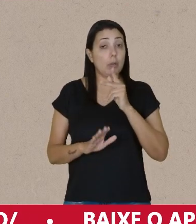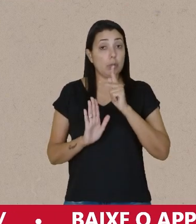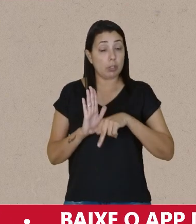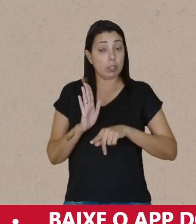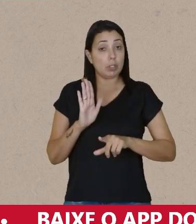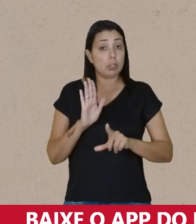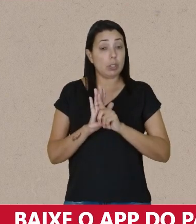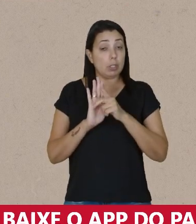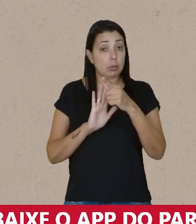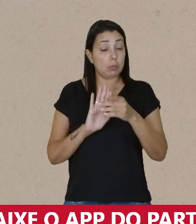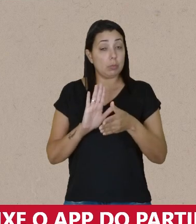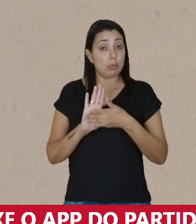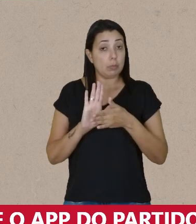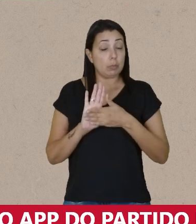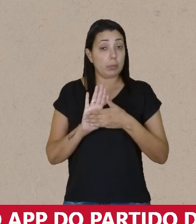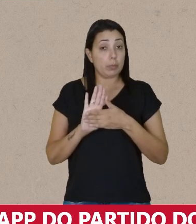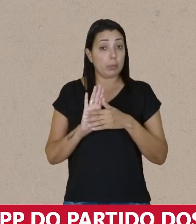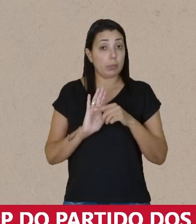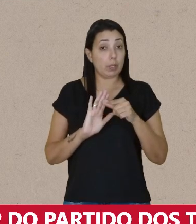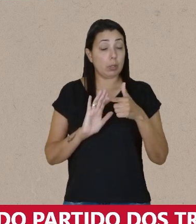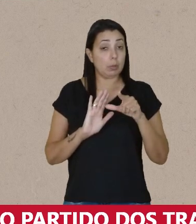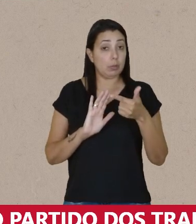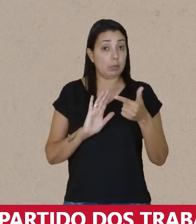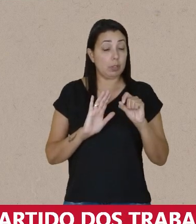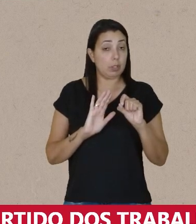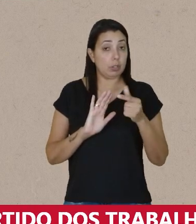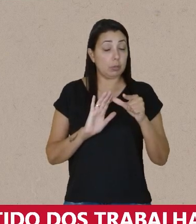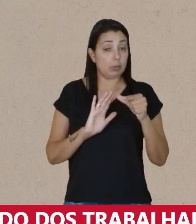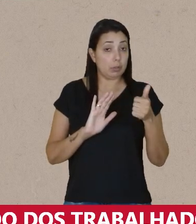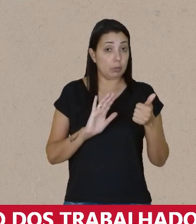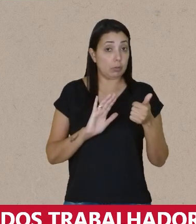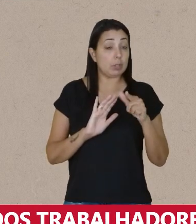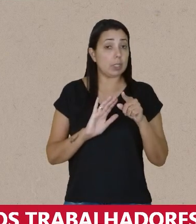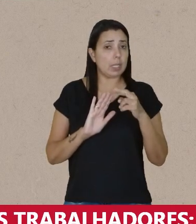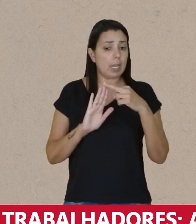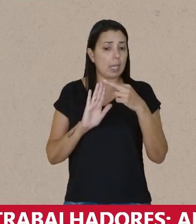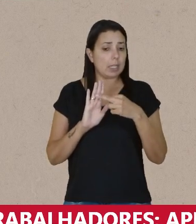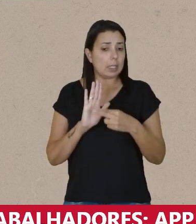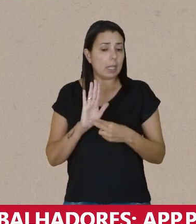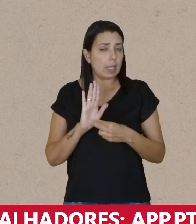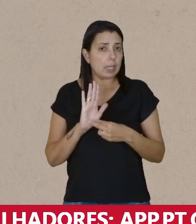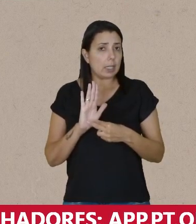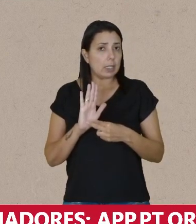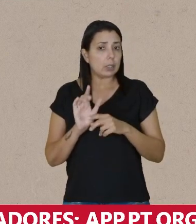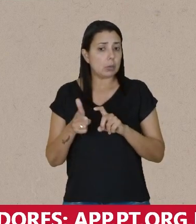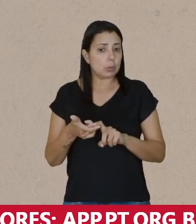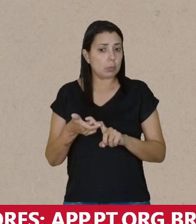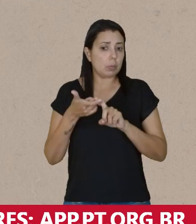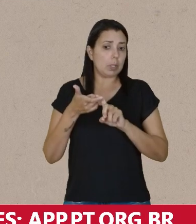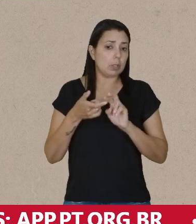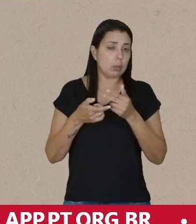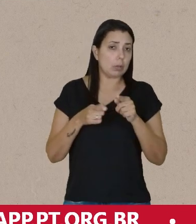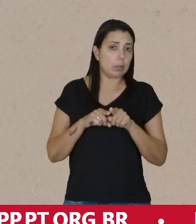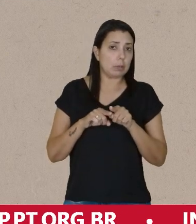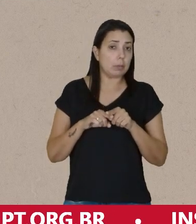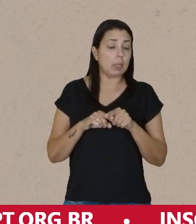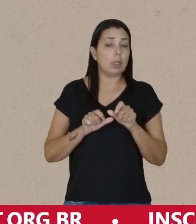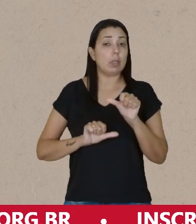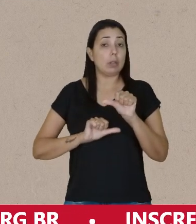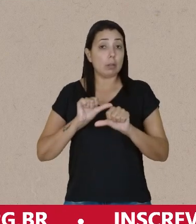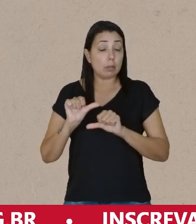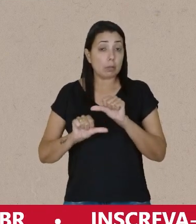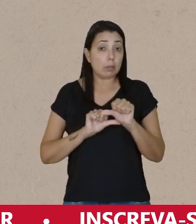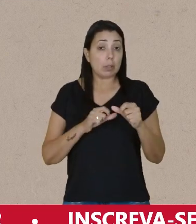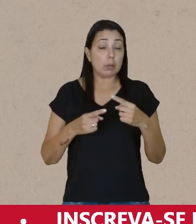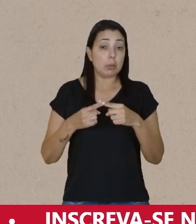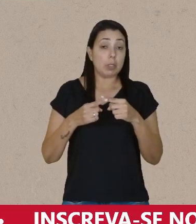orçamento com a sua proposta. Em 2020 e 2021, simplesmente as regras foram, na prática, suspensas ou contornadas, porque